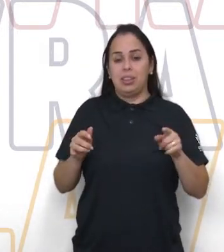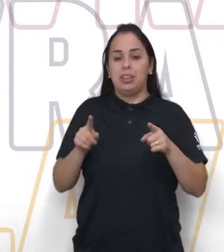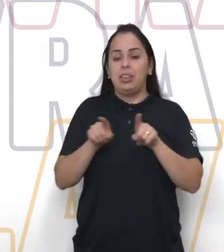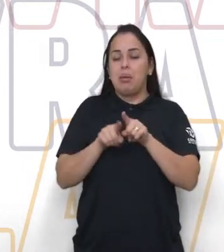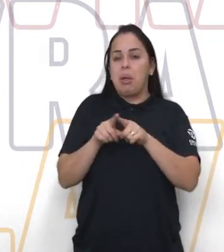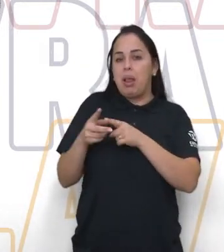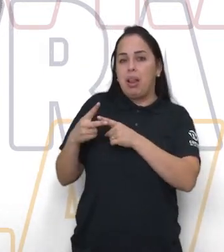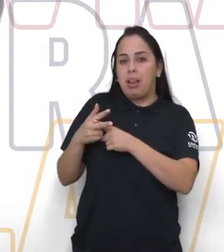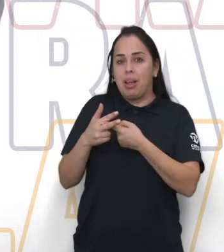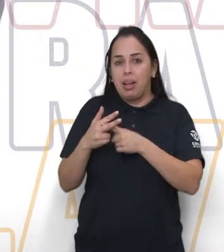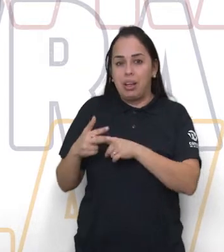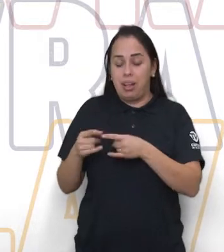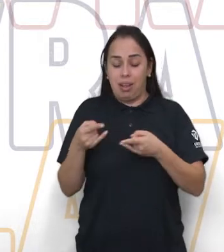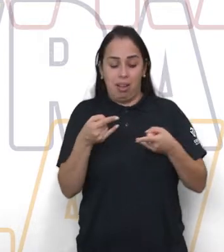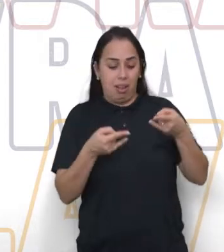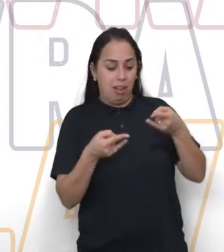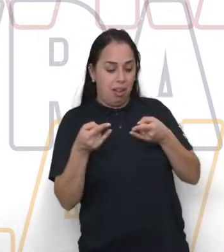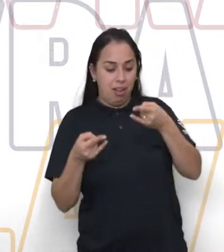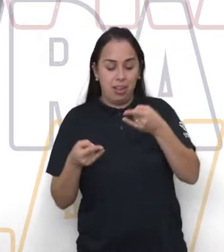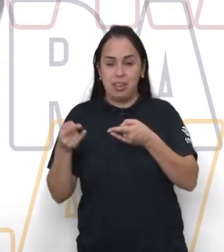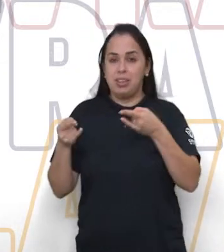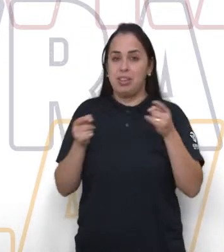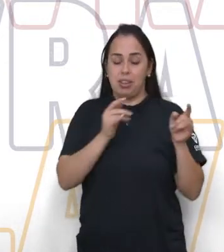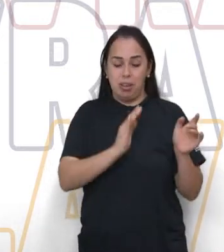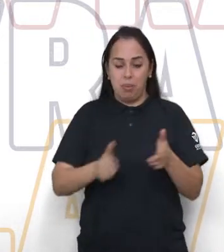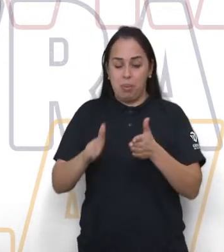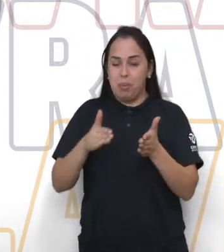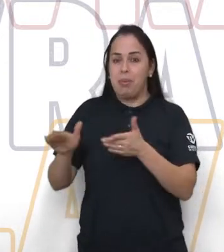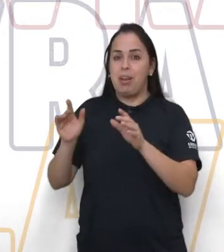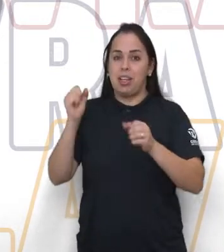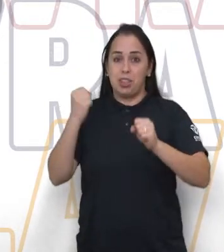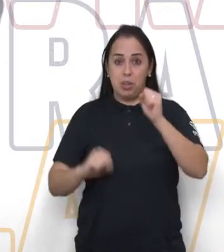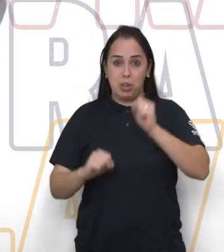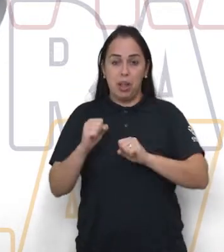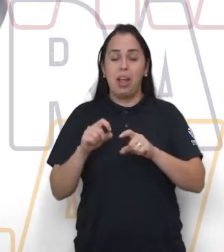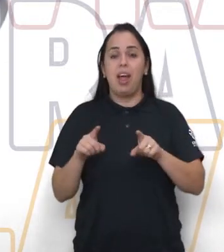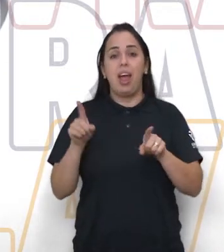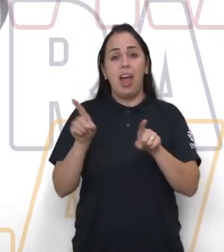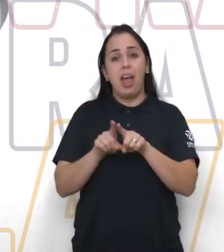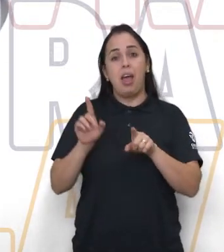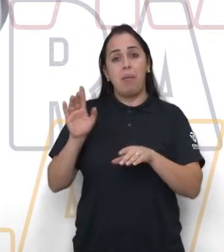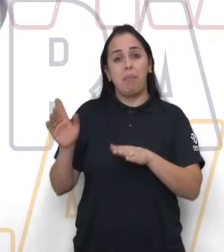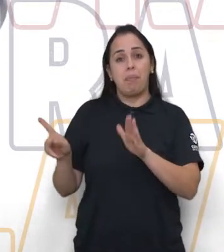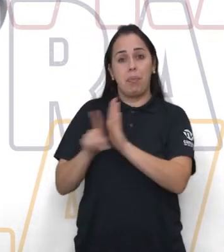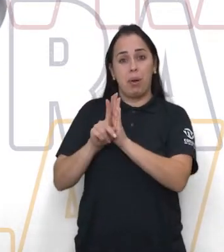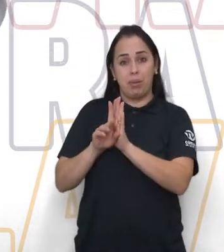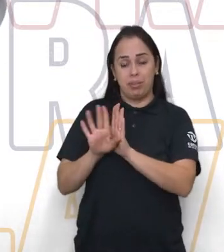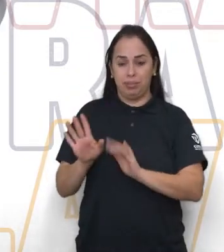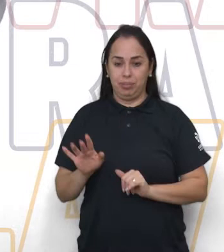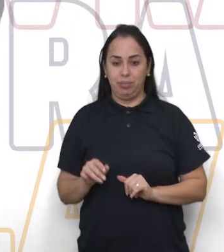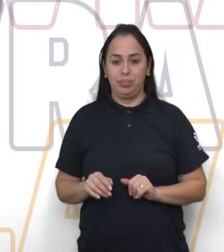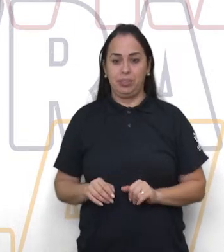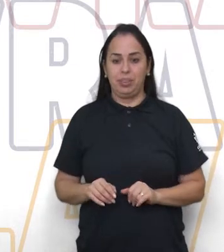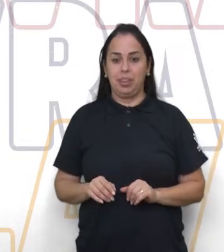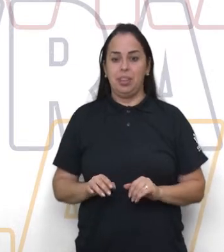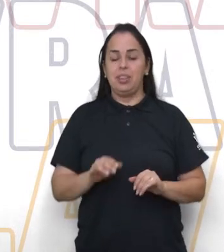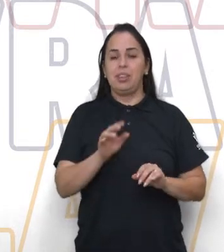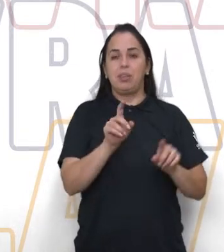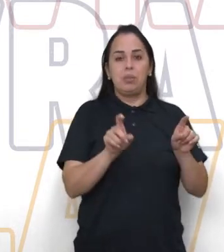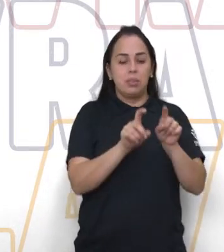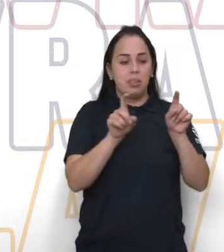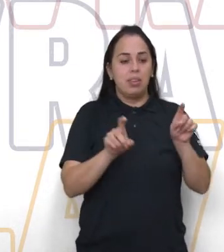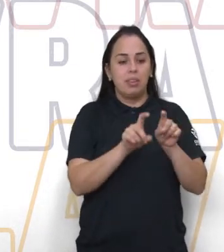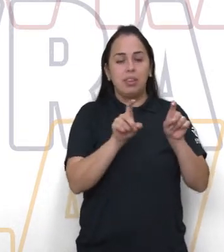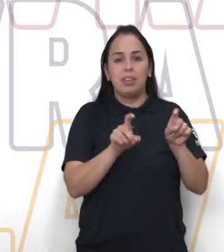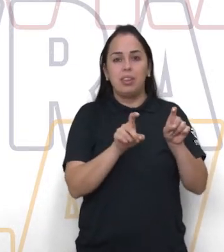saber a mecânica a robótica automação são competências né programação mas você